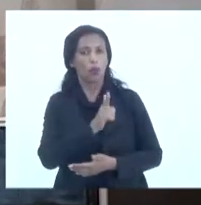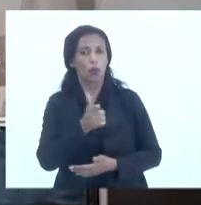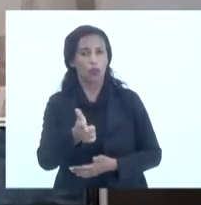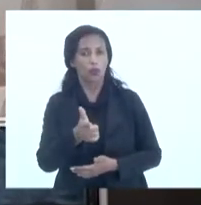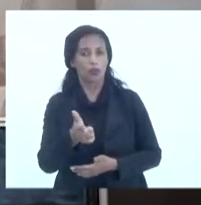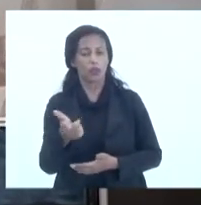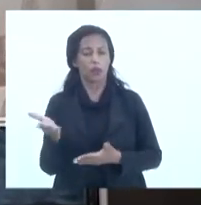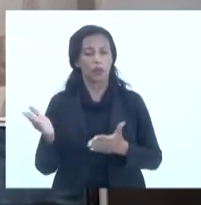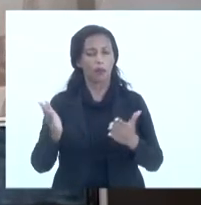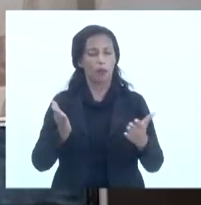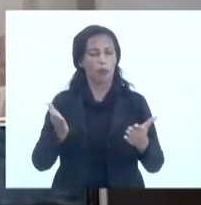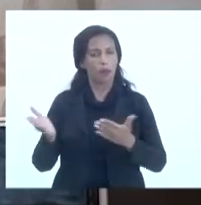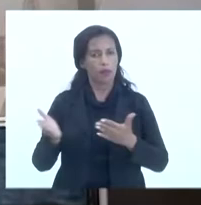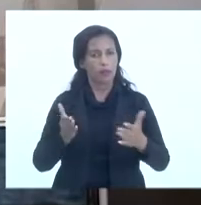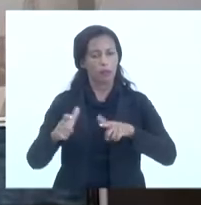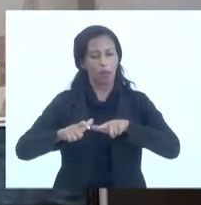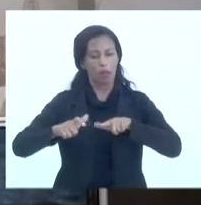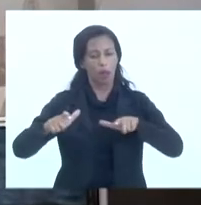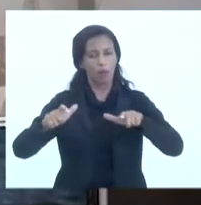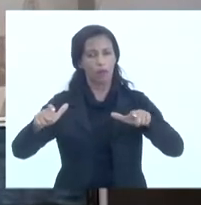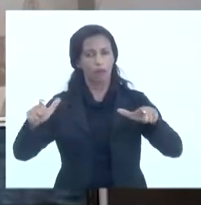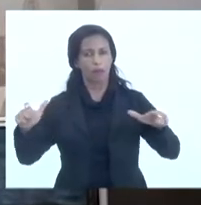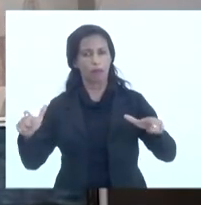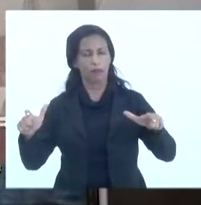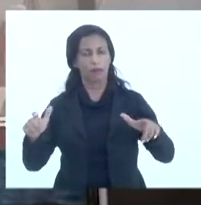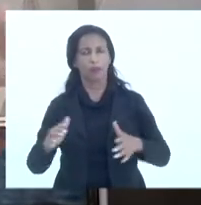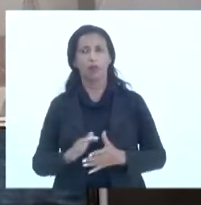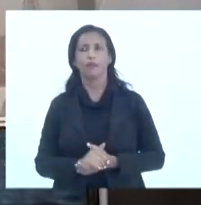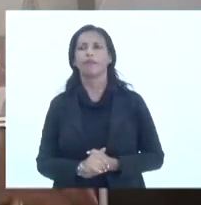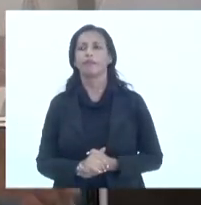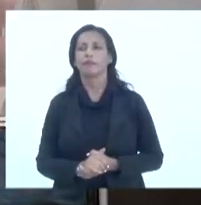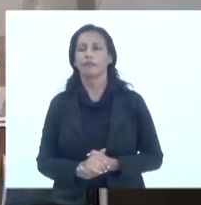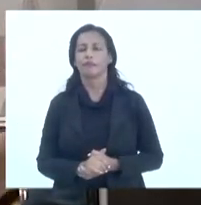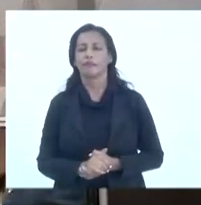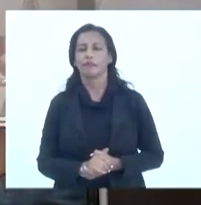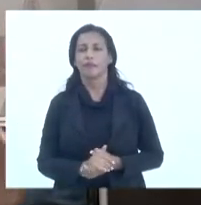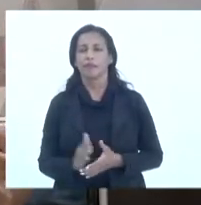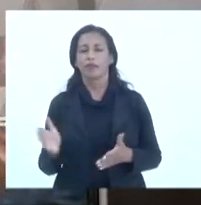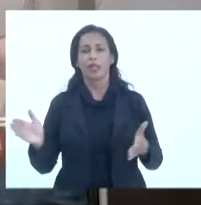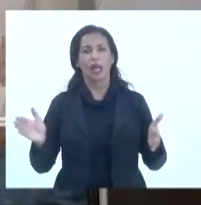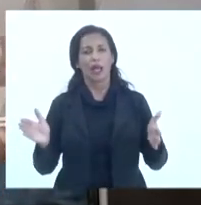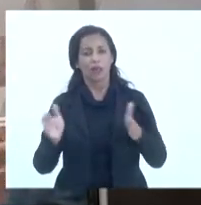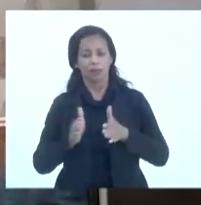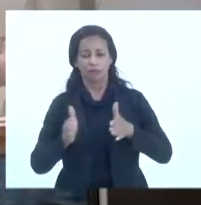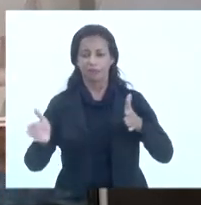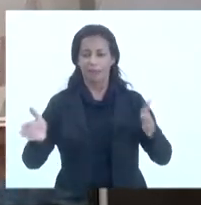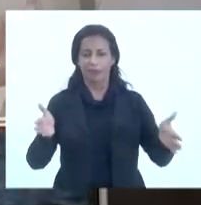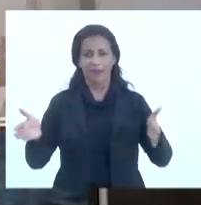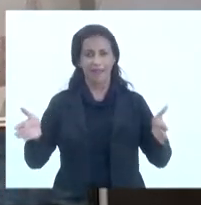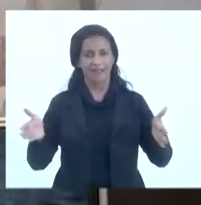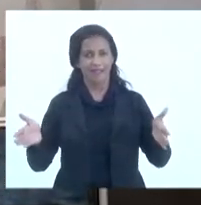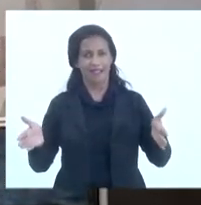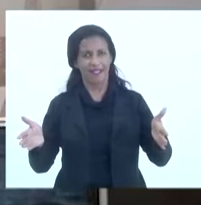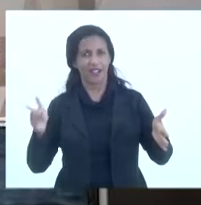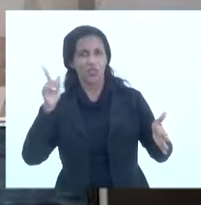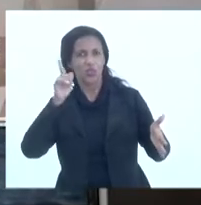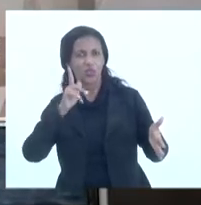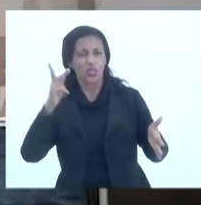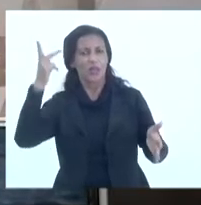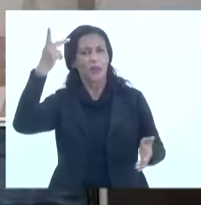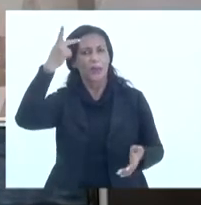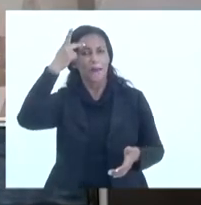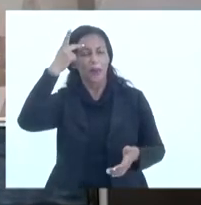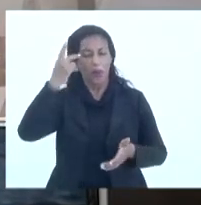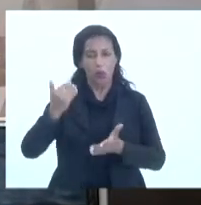por intermédio do líder, aumentar a margem das paralelas Dutra, que a gente tinha para o estado de São Paulo no